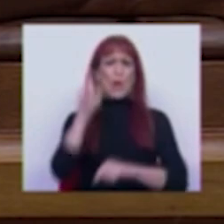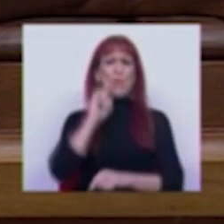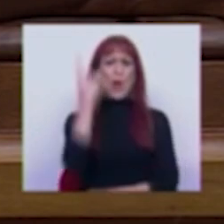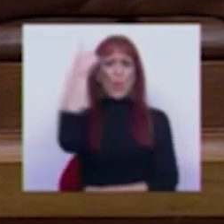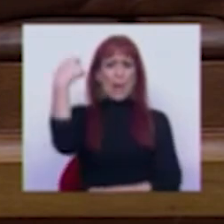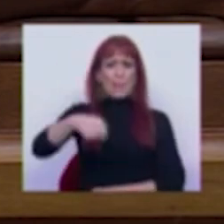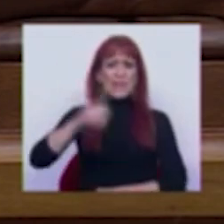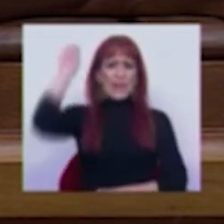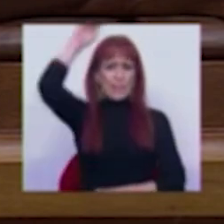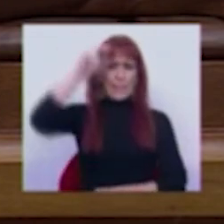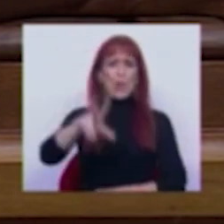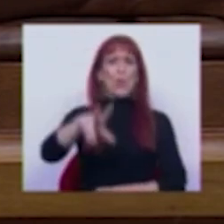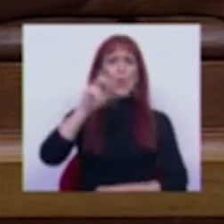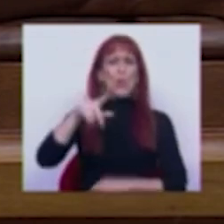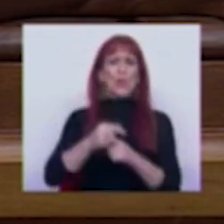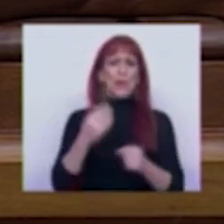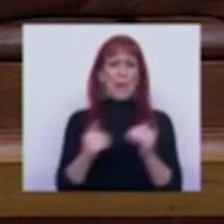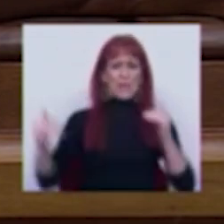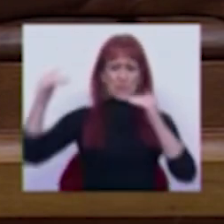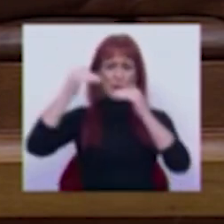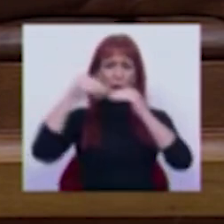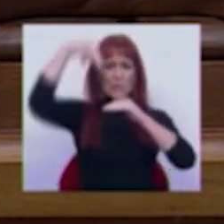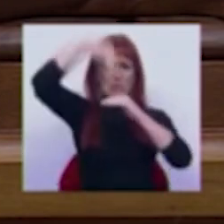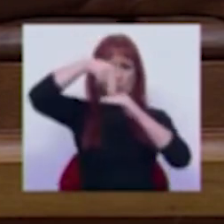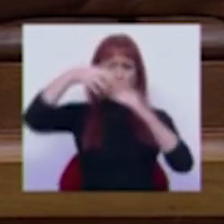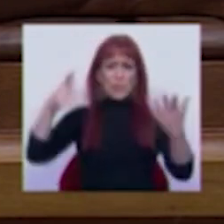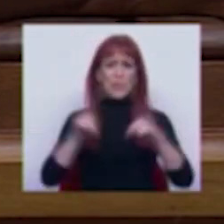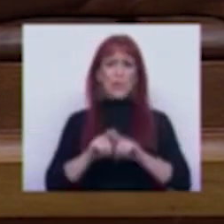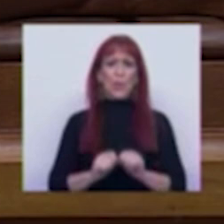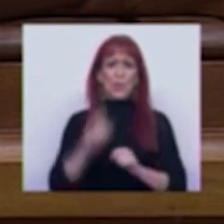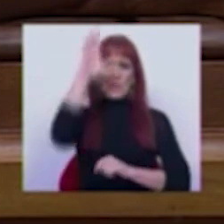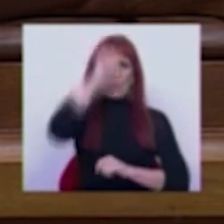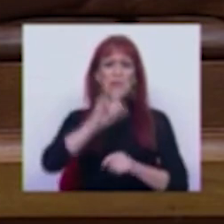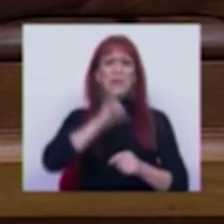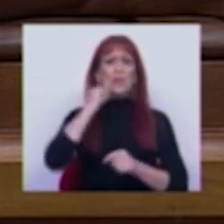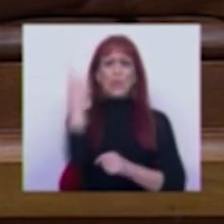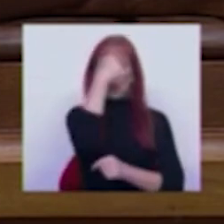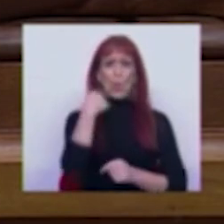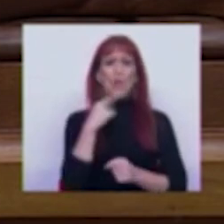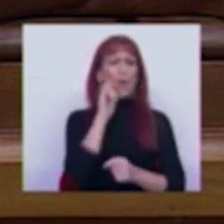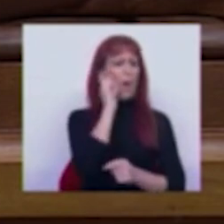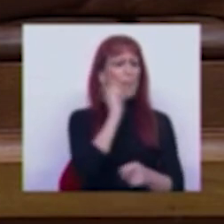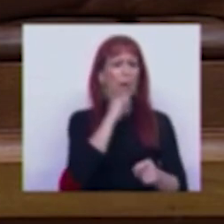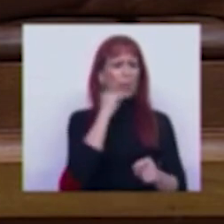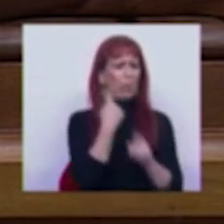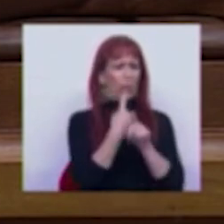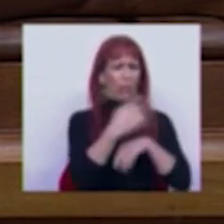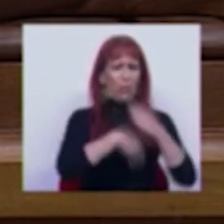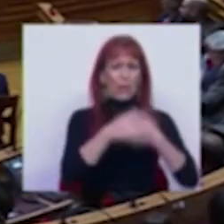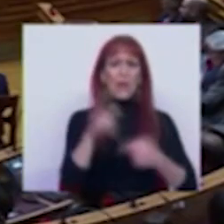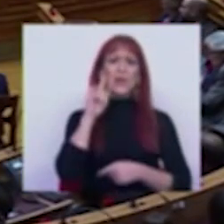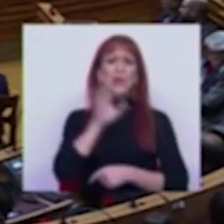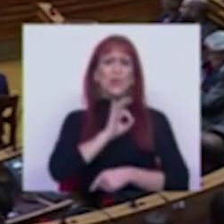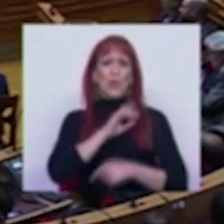como Presidente da República. E os demais altos cargos do Estado fazem sempre com o rosto masculino. Senhoras e